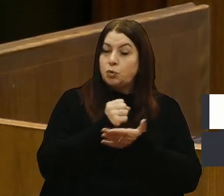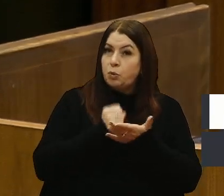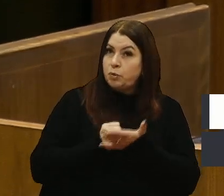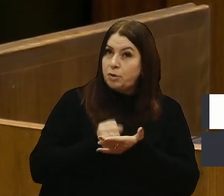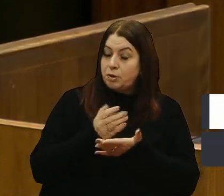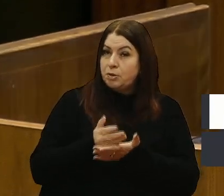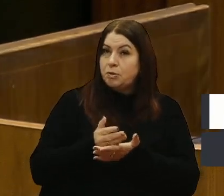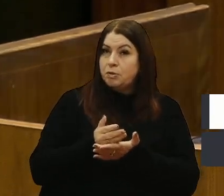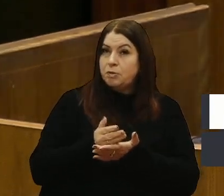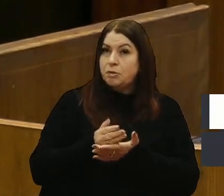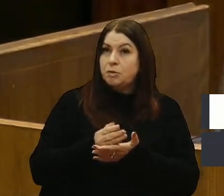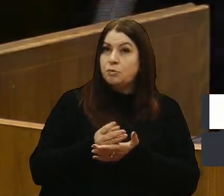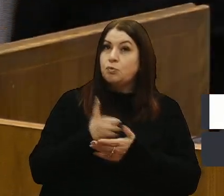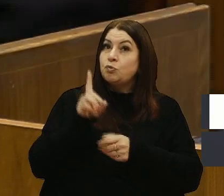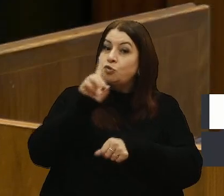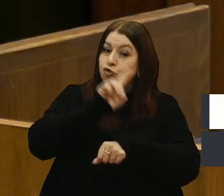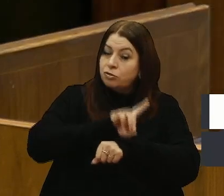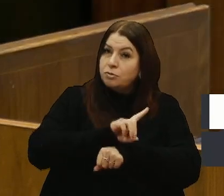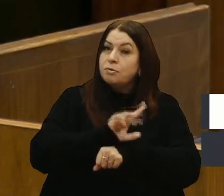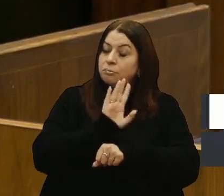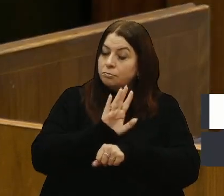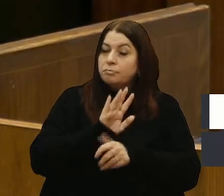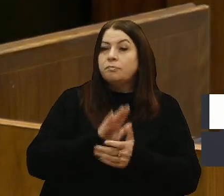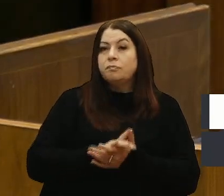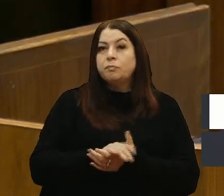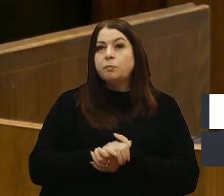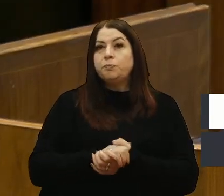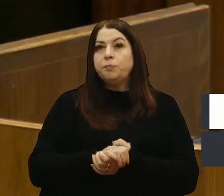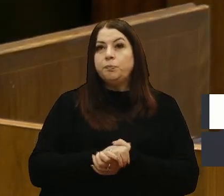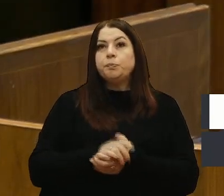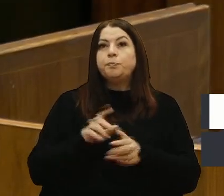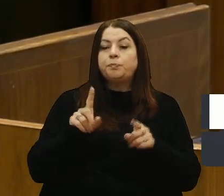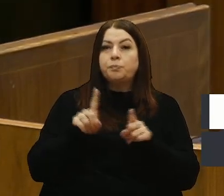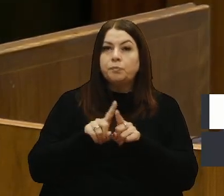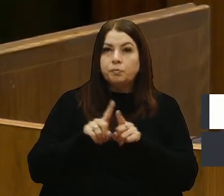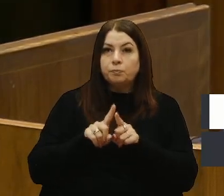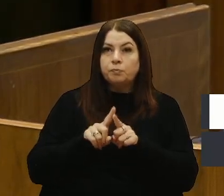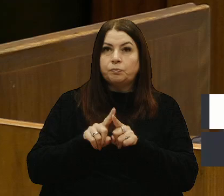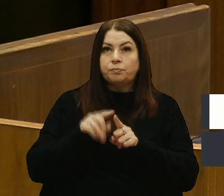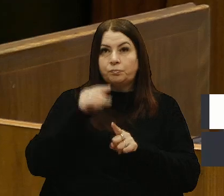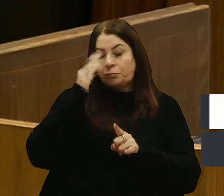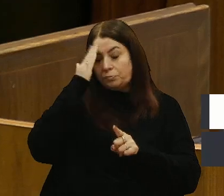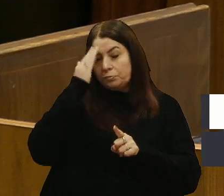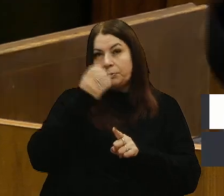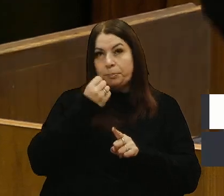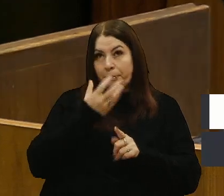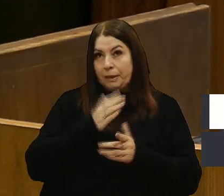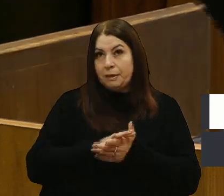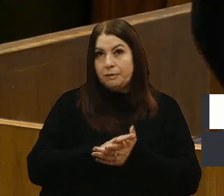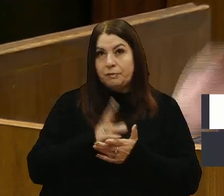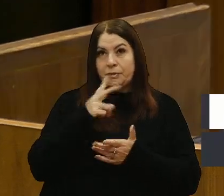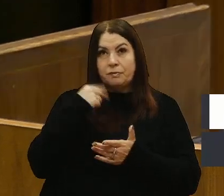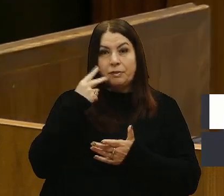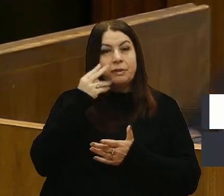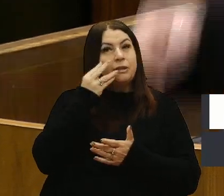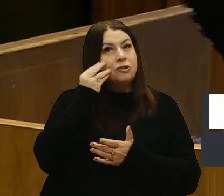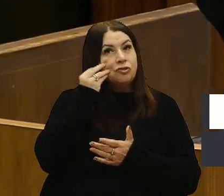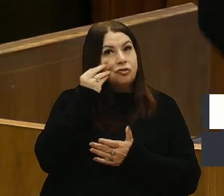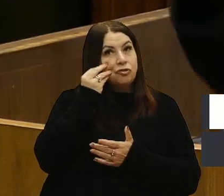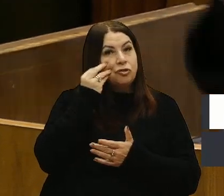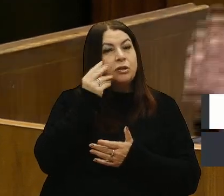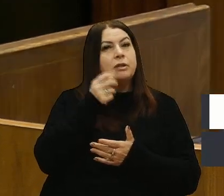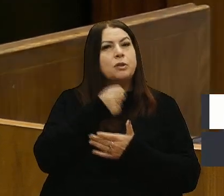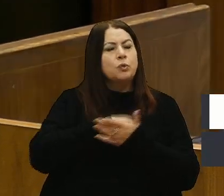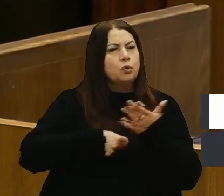são diurnos, né? E também, a gente sabe muito bem, vereador Jack, que